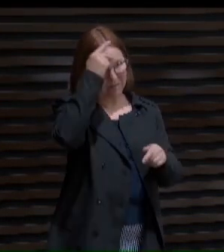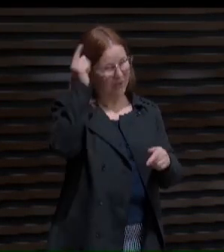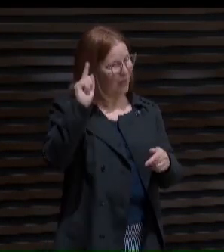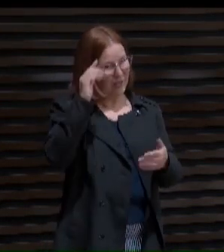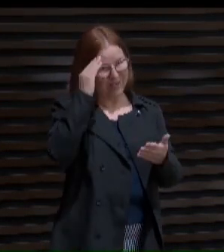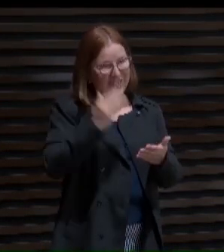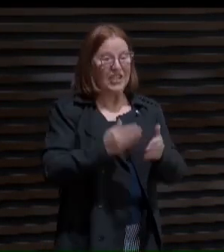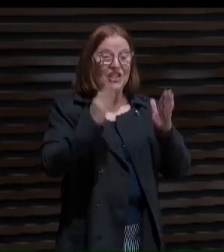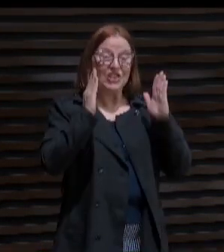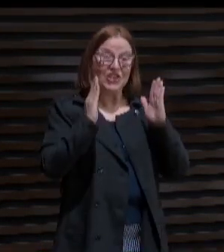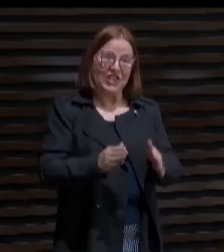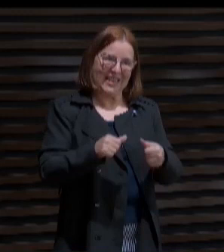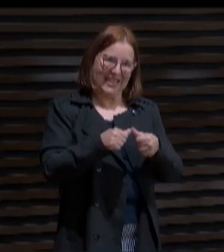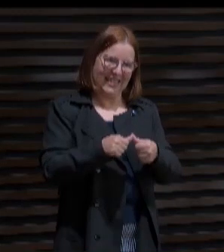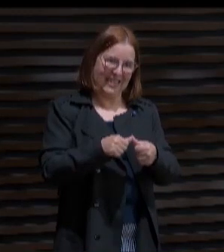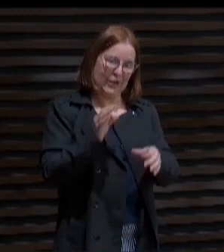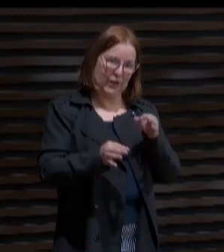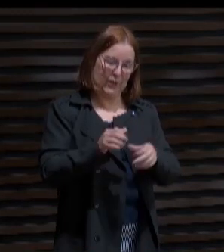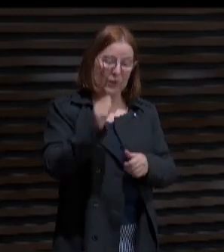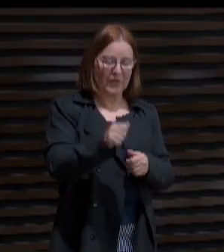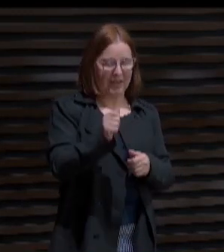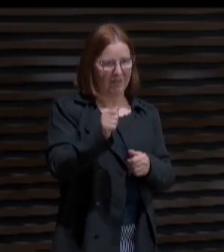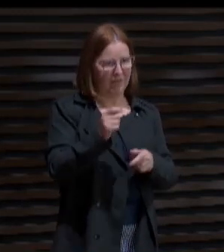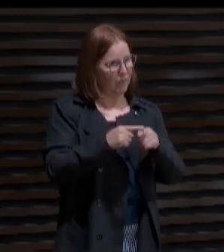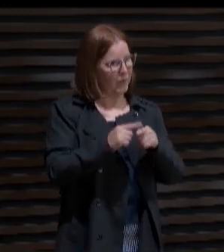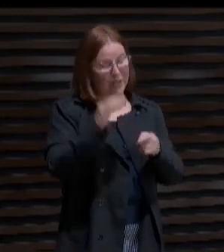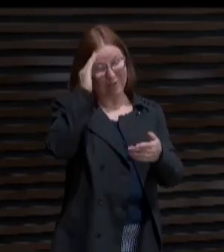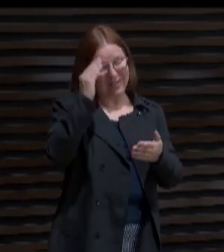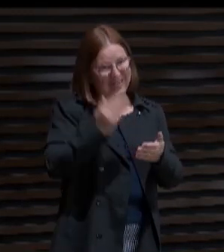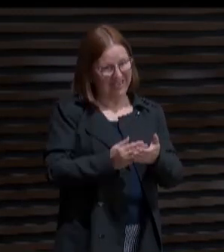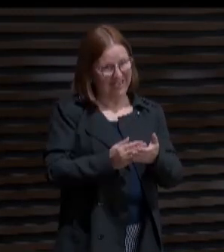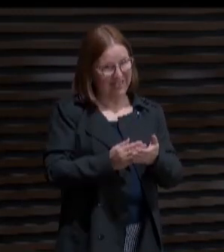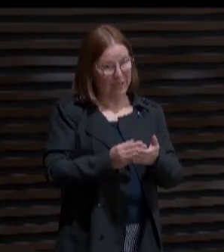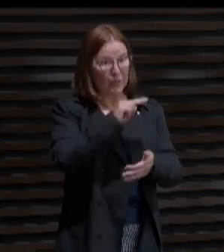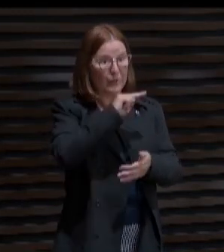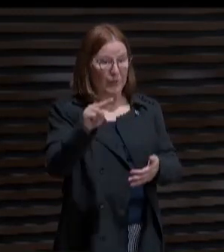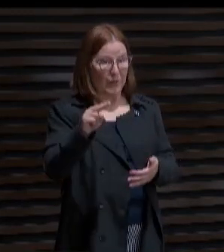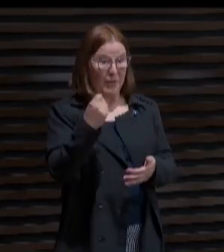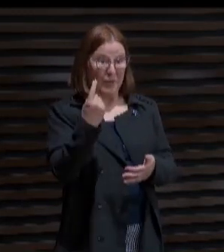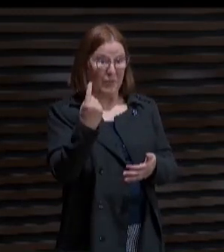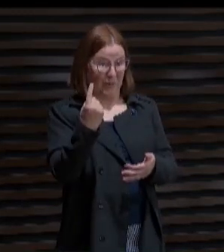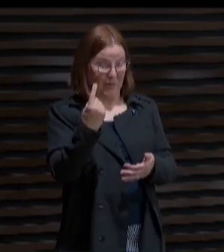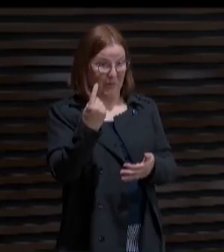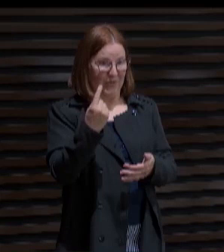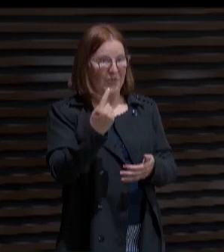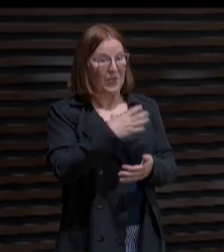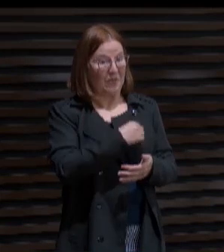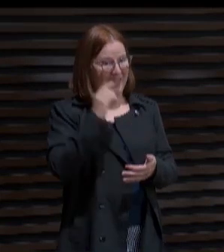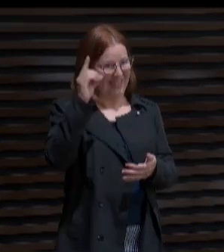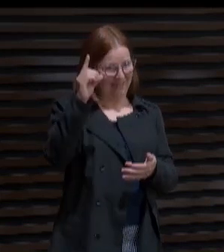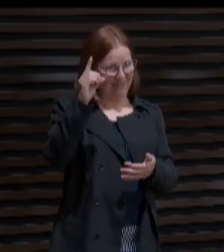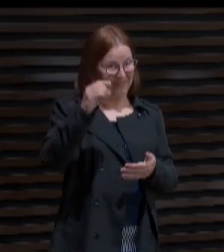julgado, porquanto não crê no nome do unigênito Filho de Deus. Novamente, todo